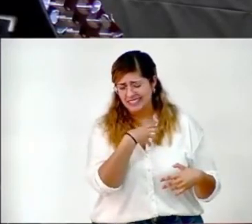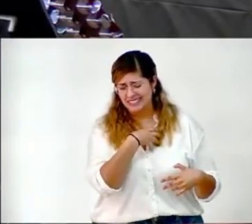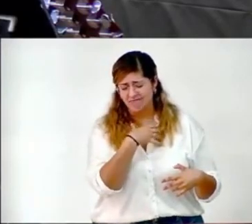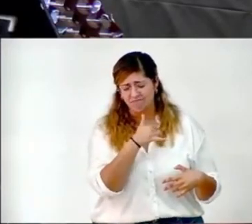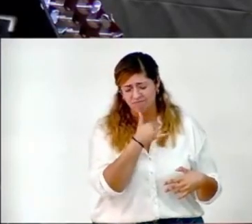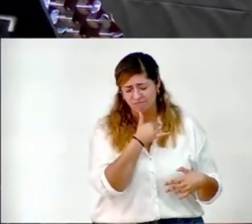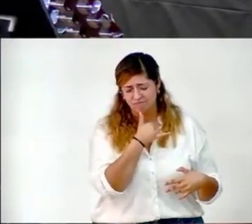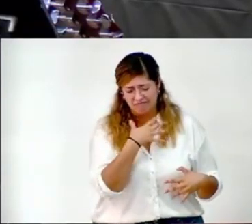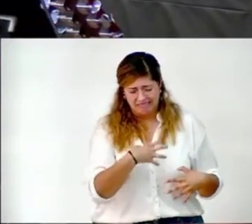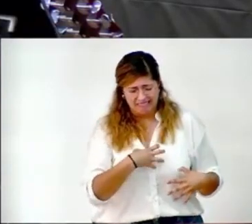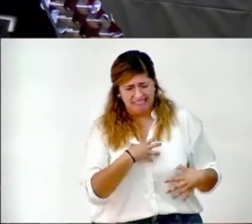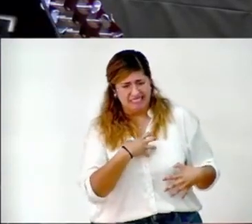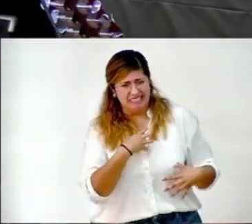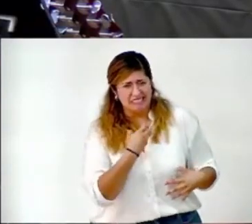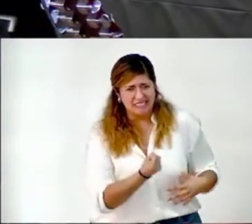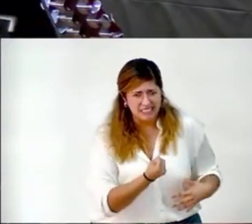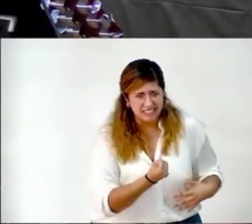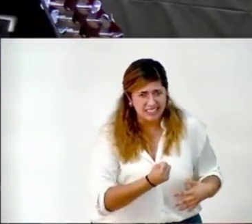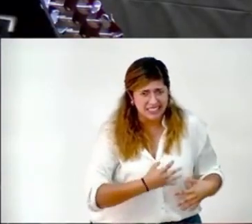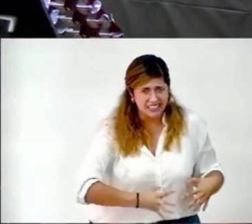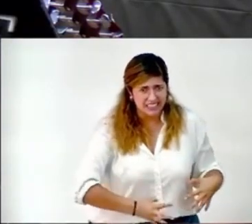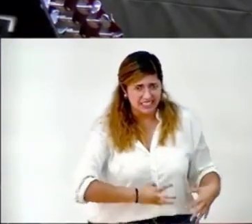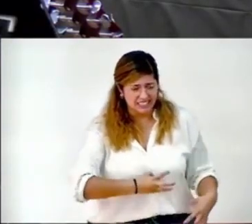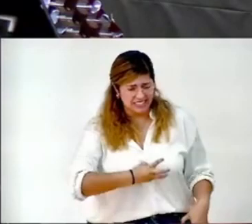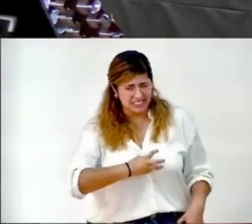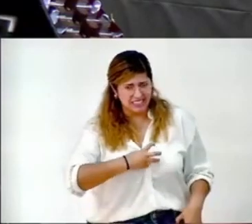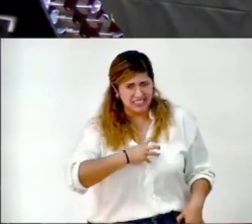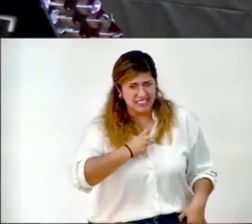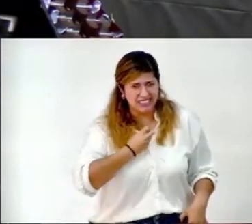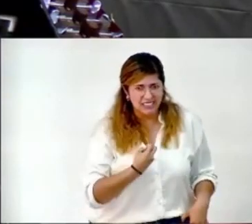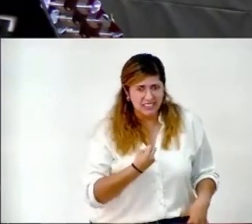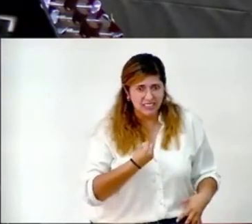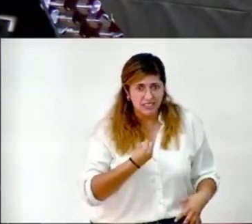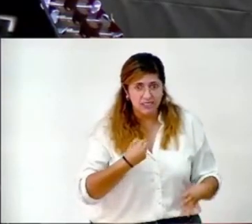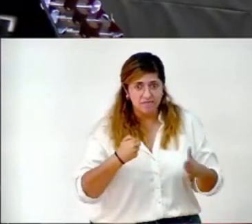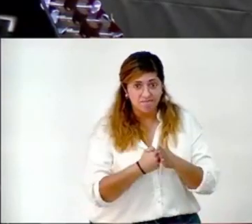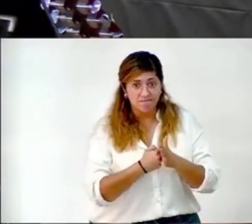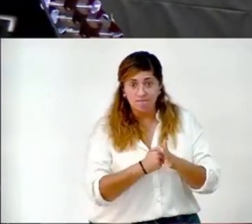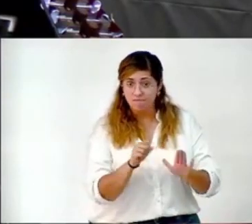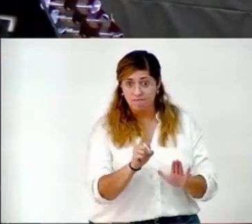você muito bravo, com vontade de descontar.